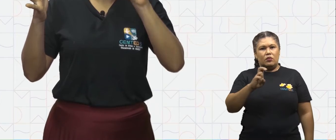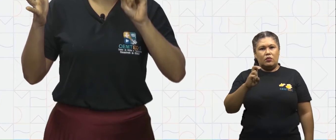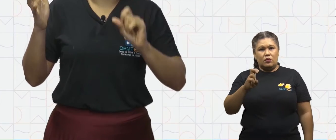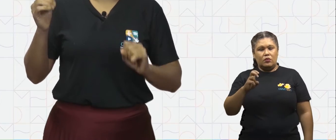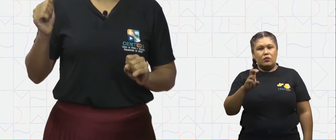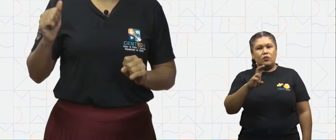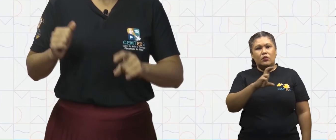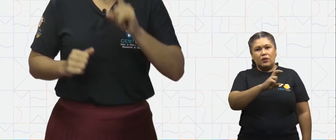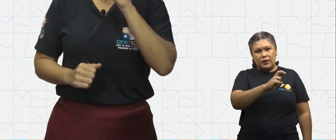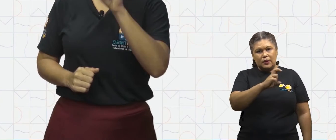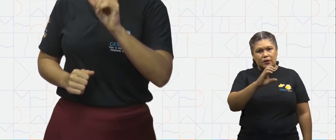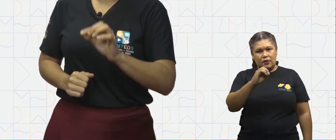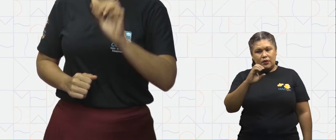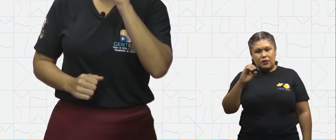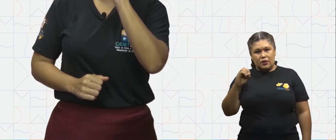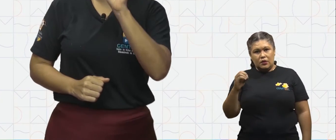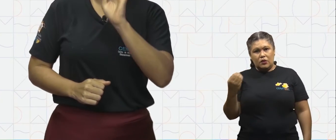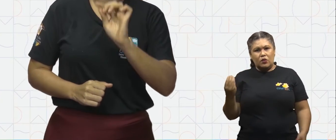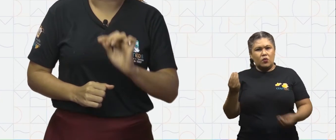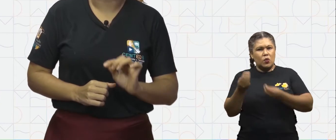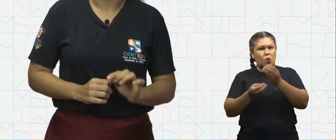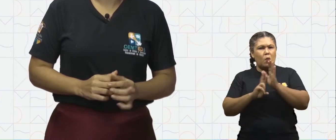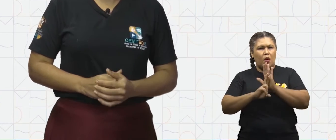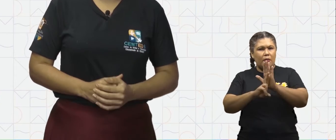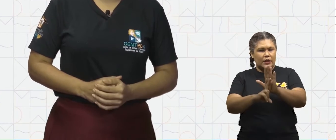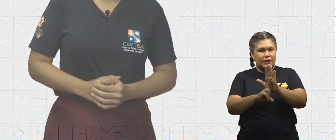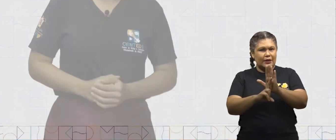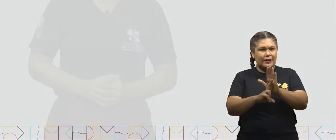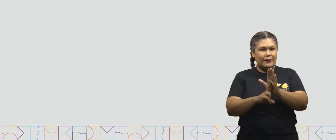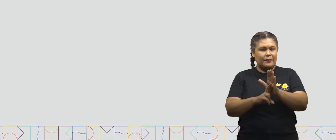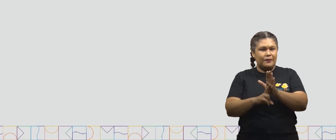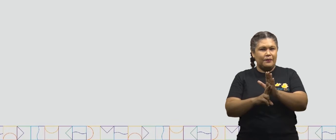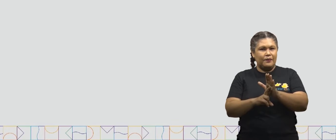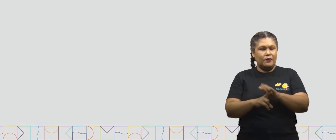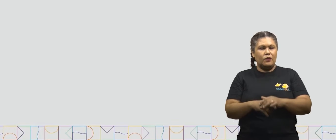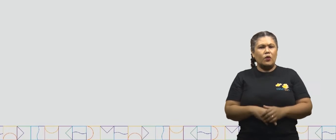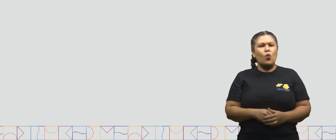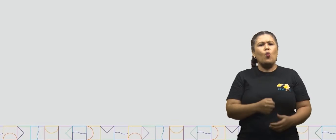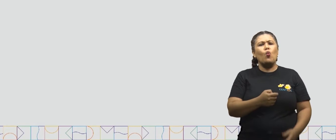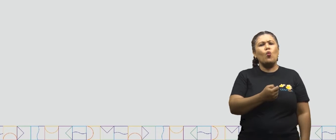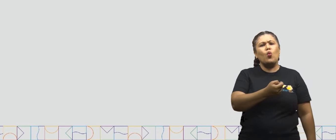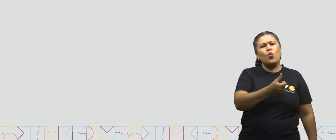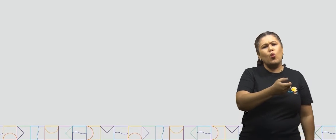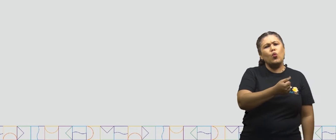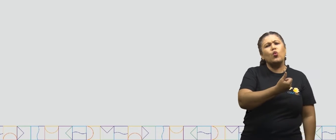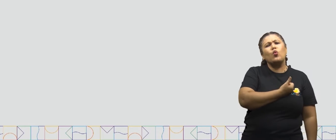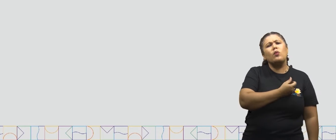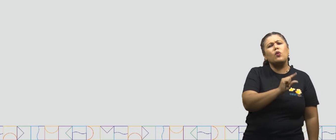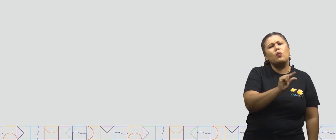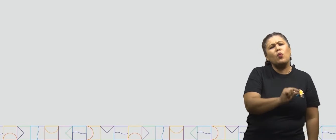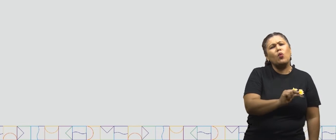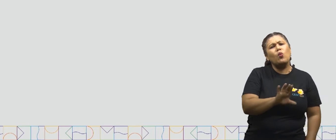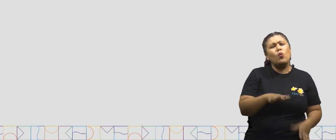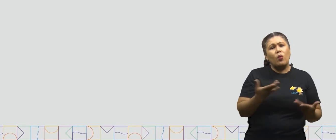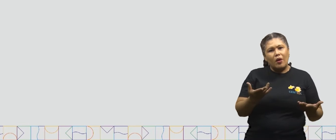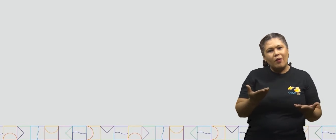655 e 500, vamos representar assim. O menor desses números que formamos